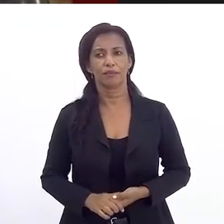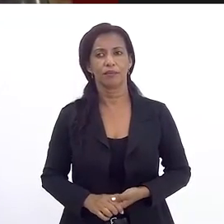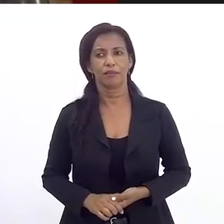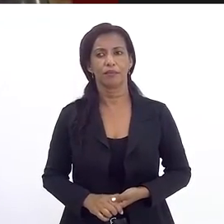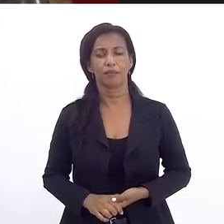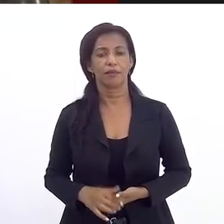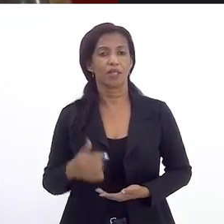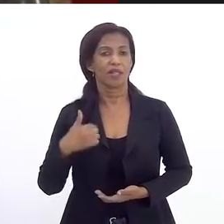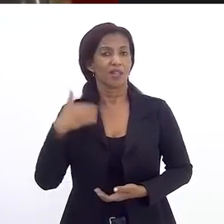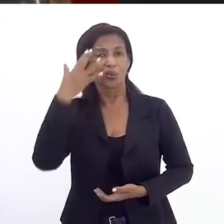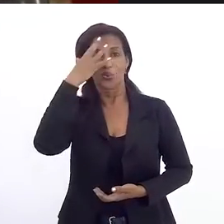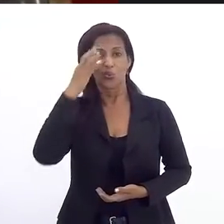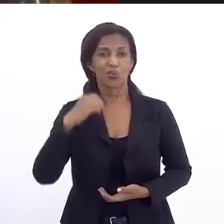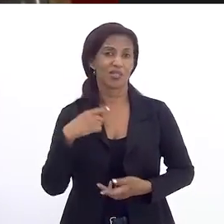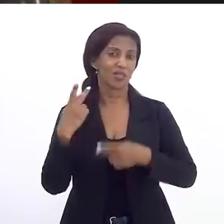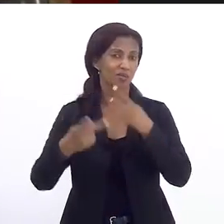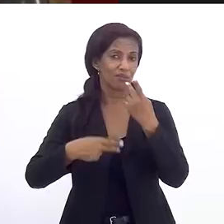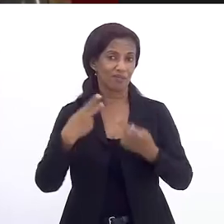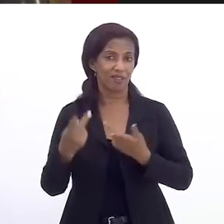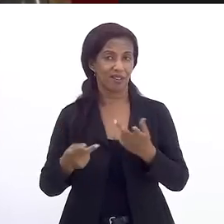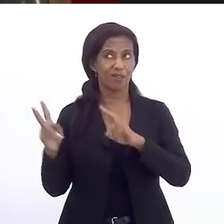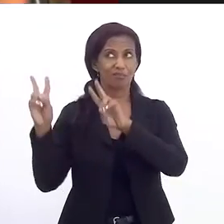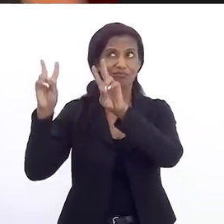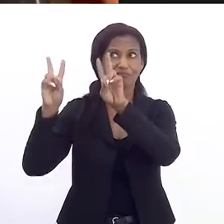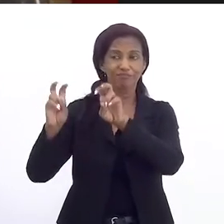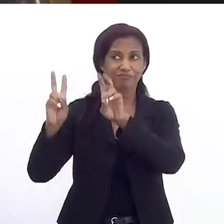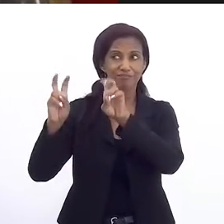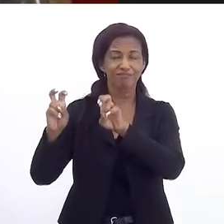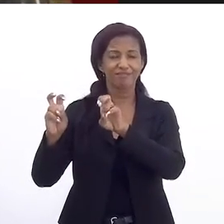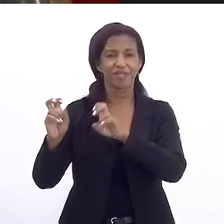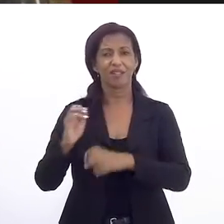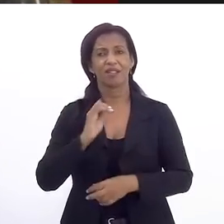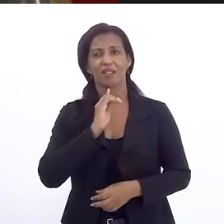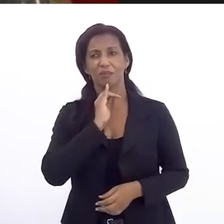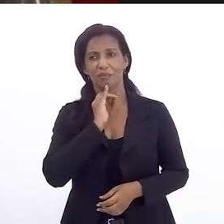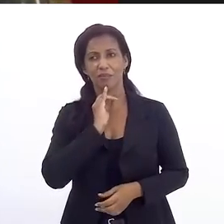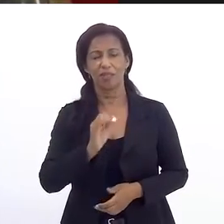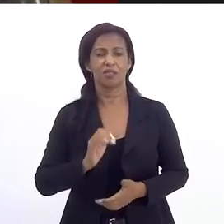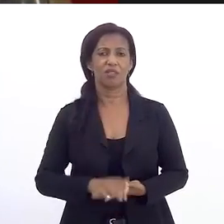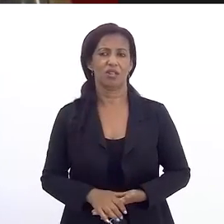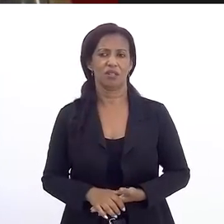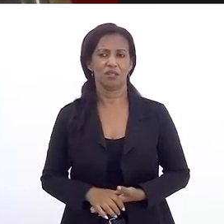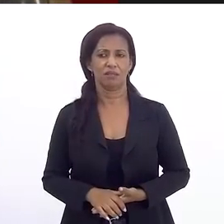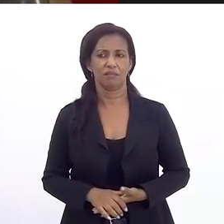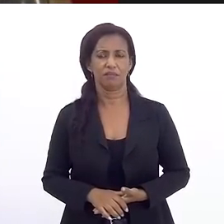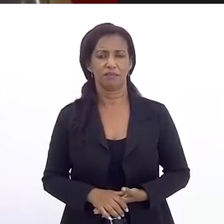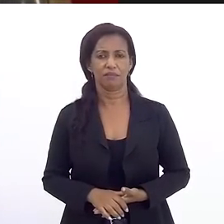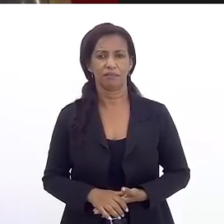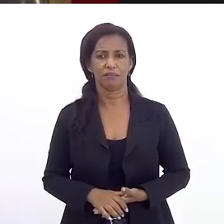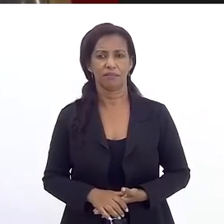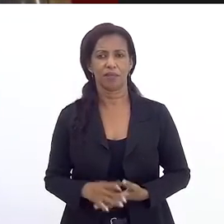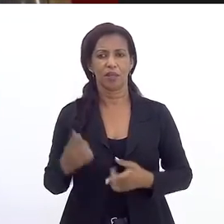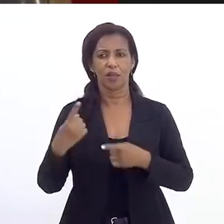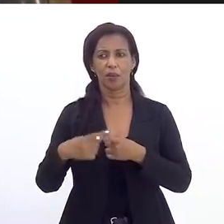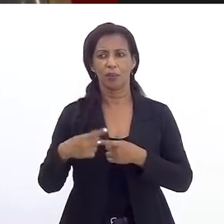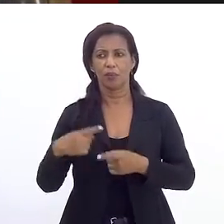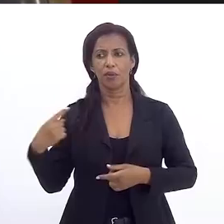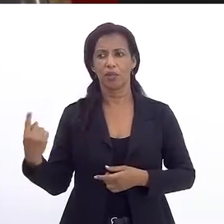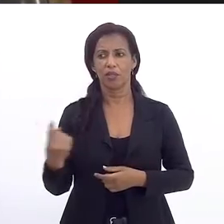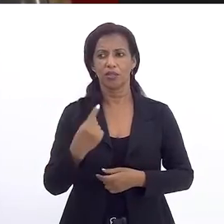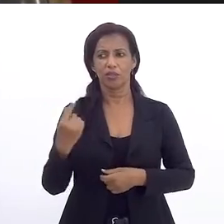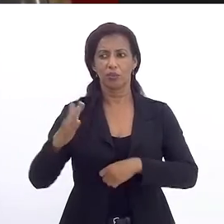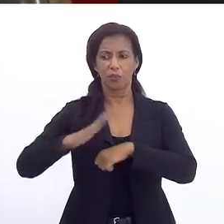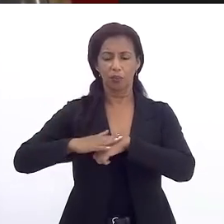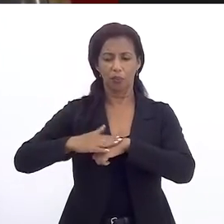faça as leis, a gente, né, e a gente está avançando, as coisas se repetem. Como